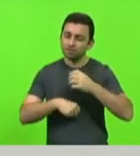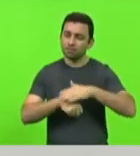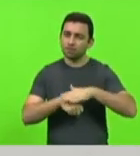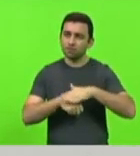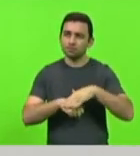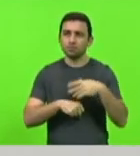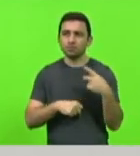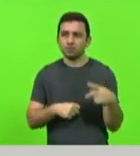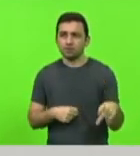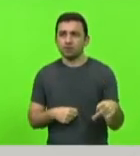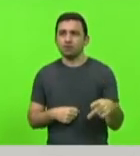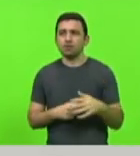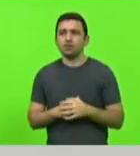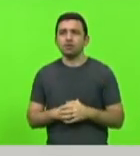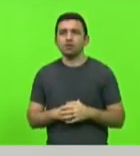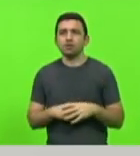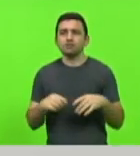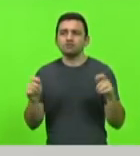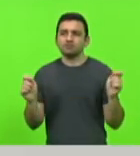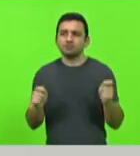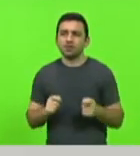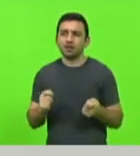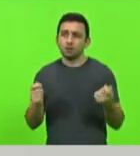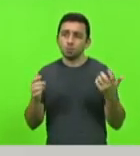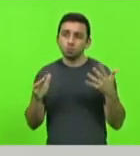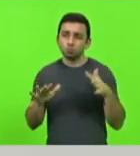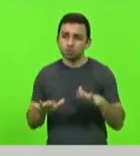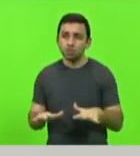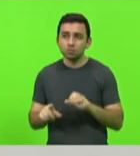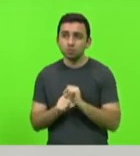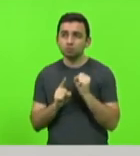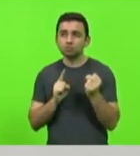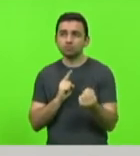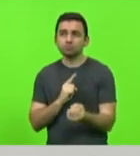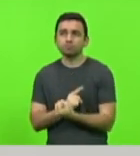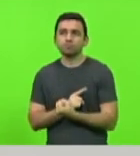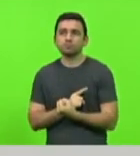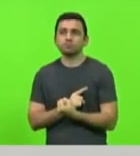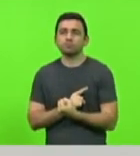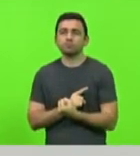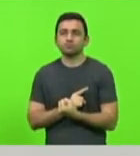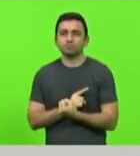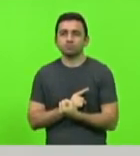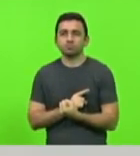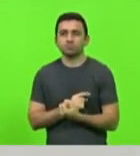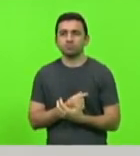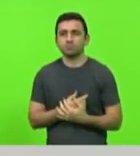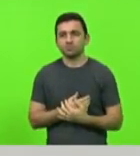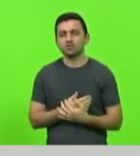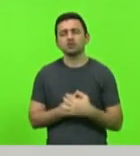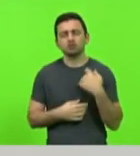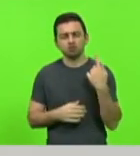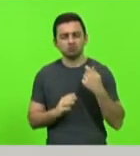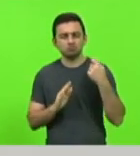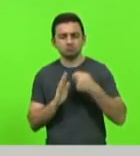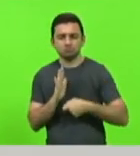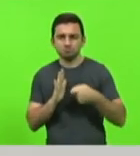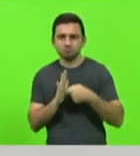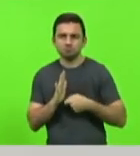para fazer a inclusão realmente social. E essa é a nossa batalha, esse é o